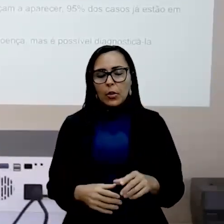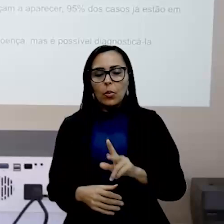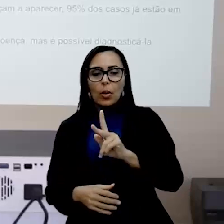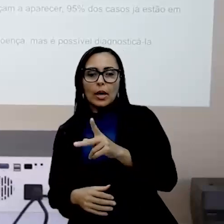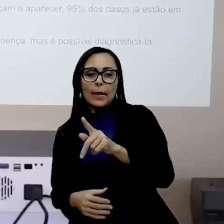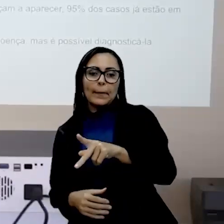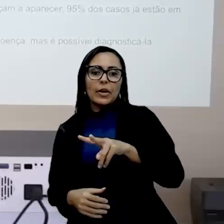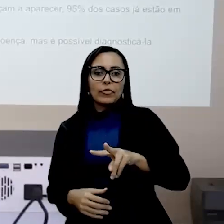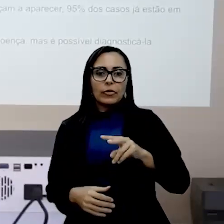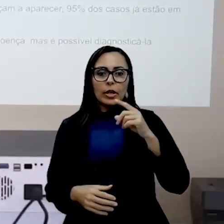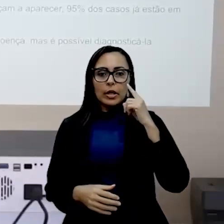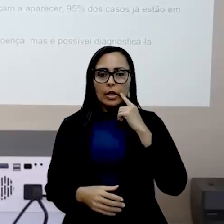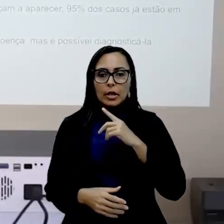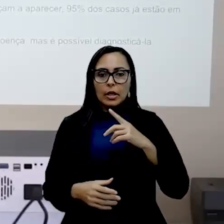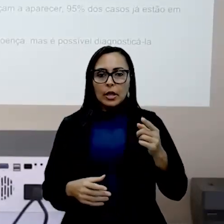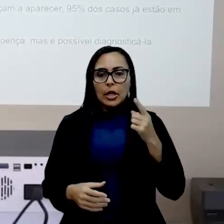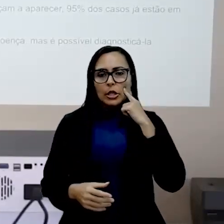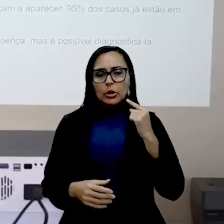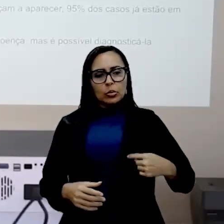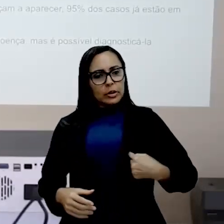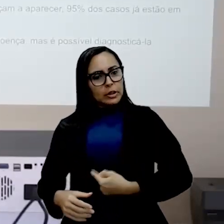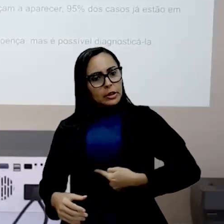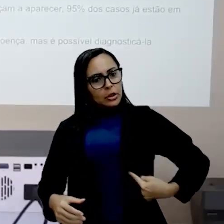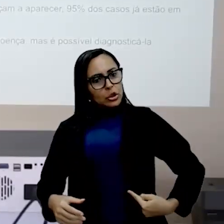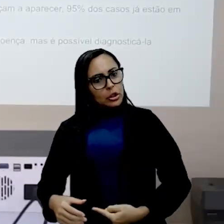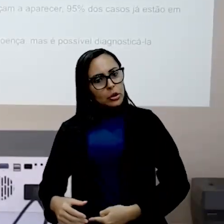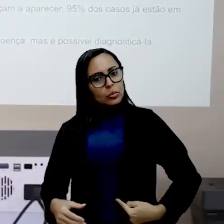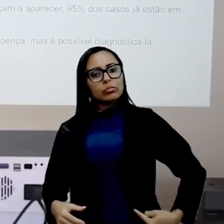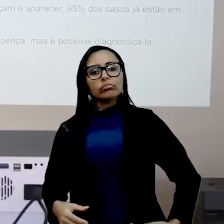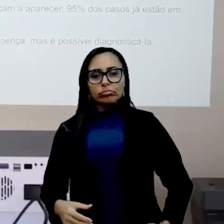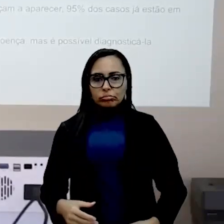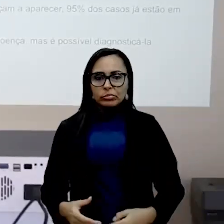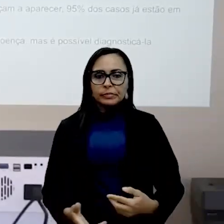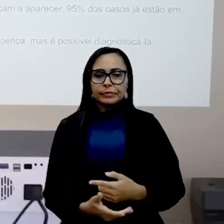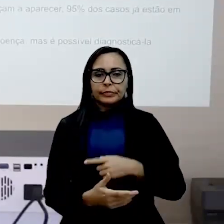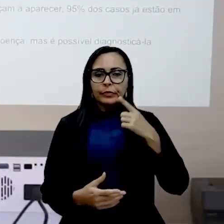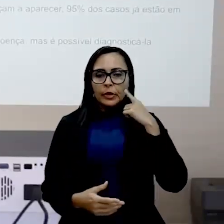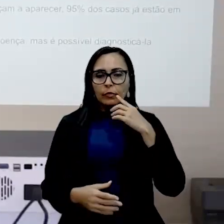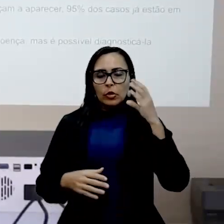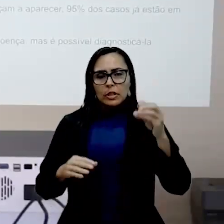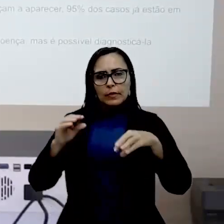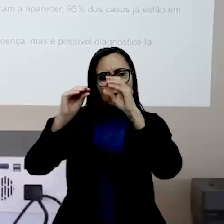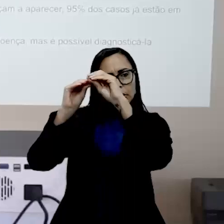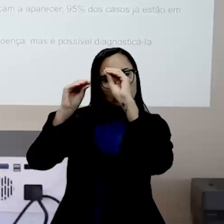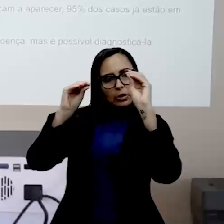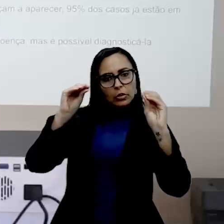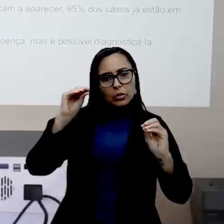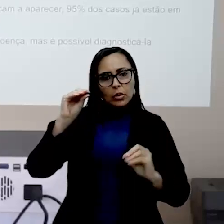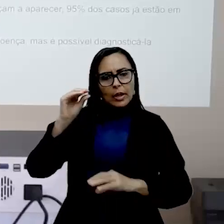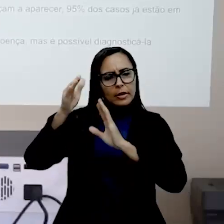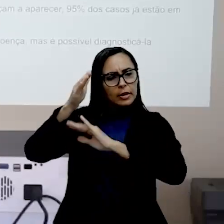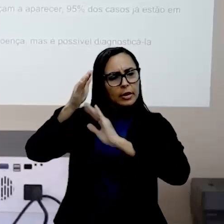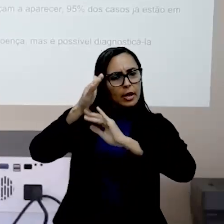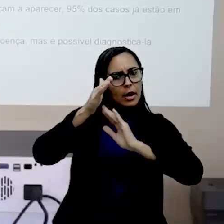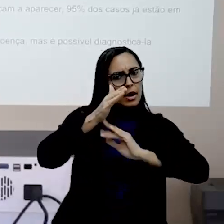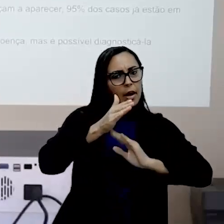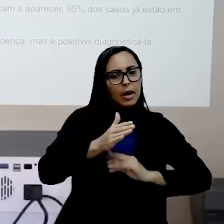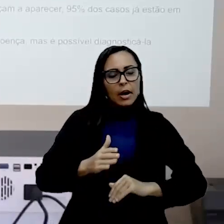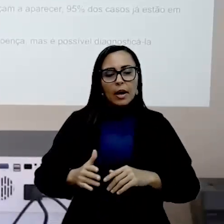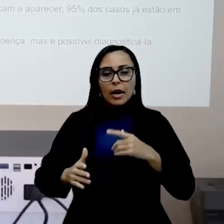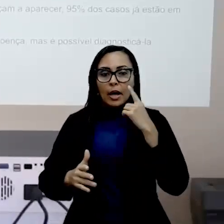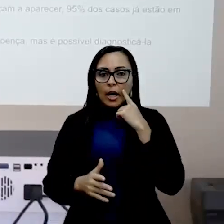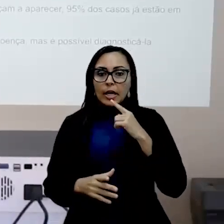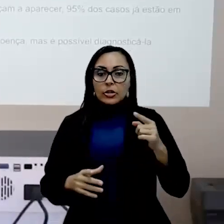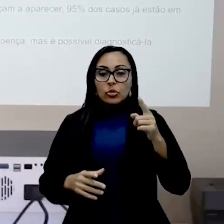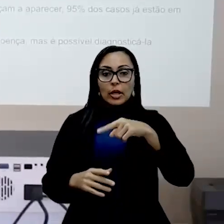e o câncer de intestino, que você faz a colonoscopia, detecta lá os pólipos e retira. Então aquilo ali iria se tornar um